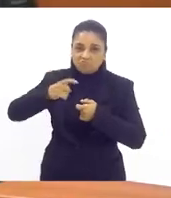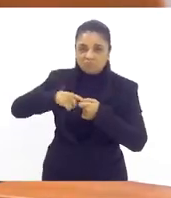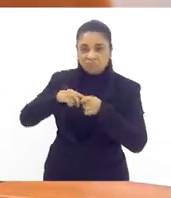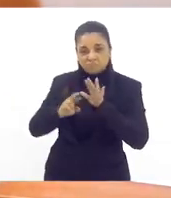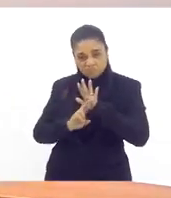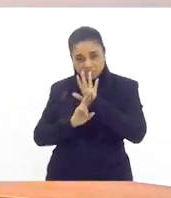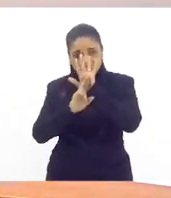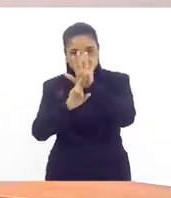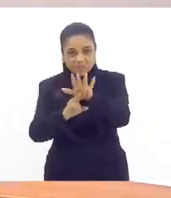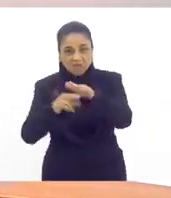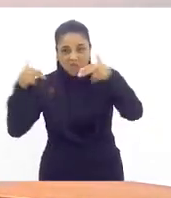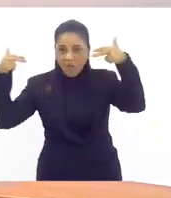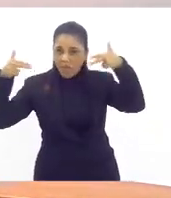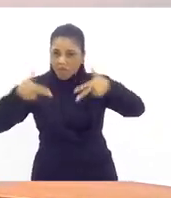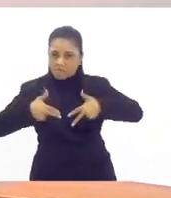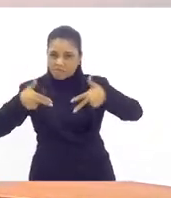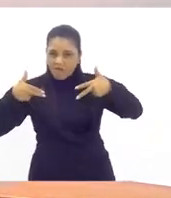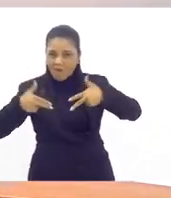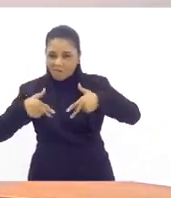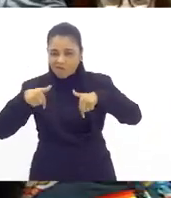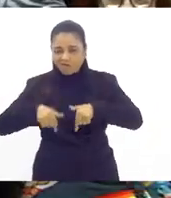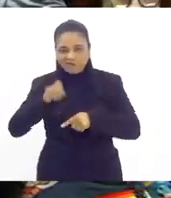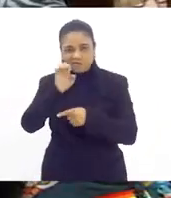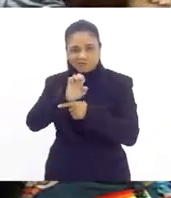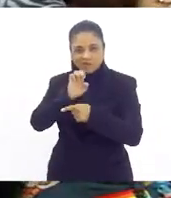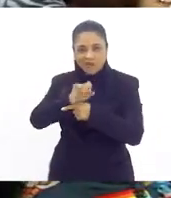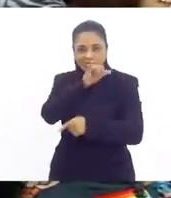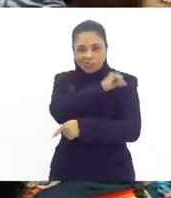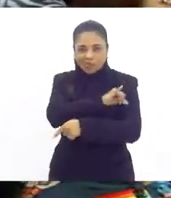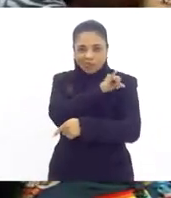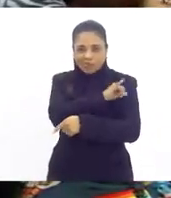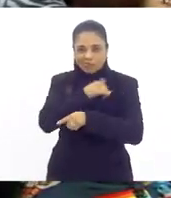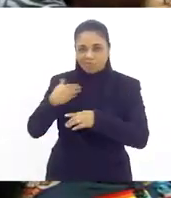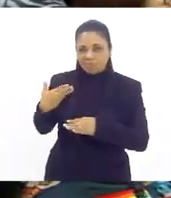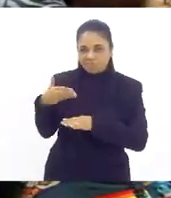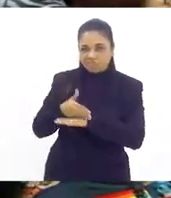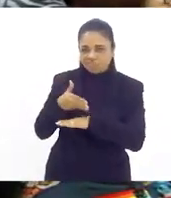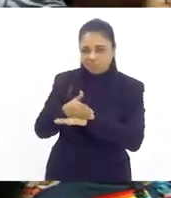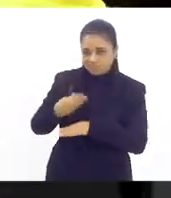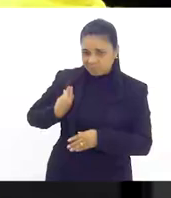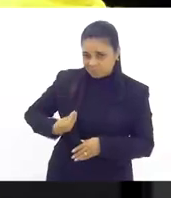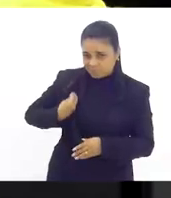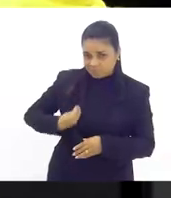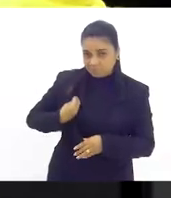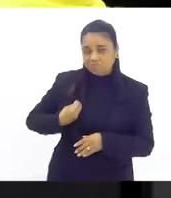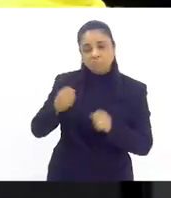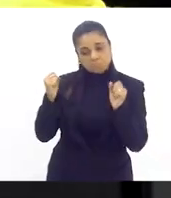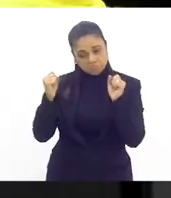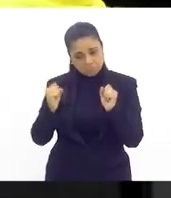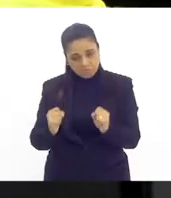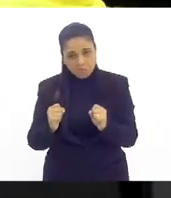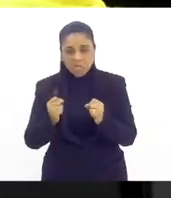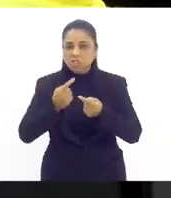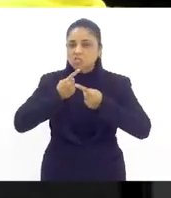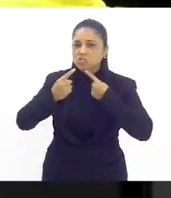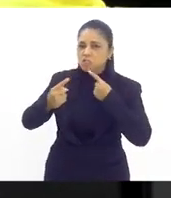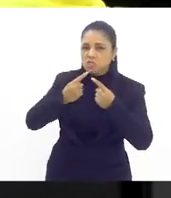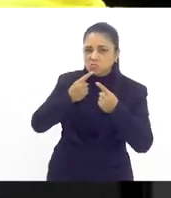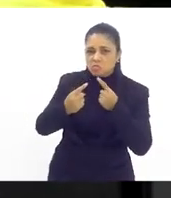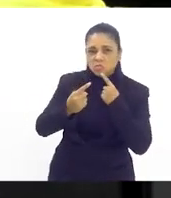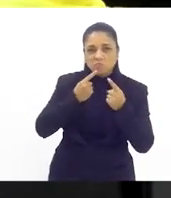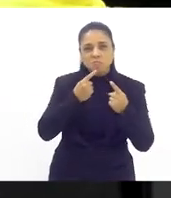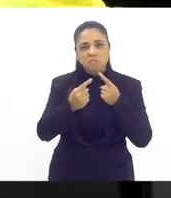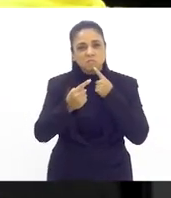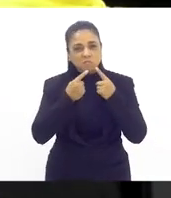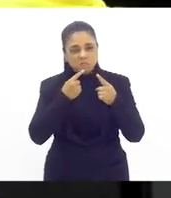aqui no Rio de Janeiro para se fazer presente e a gente gostaria então de poder ter esse diálogo levando